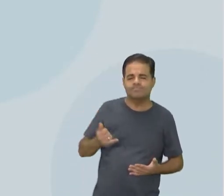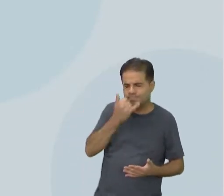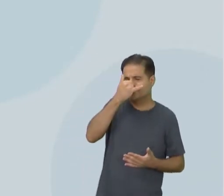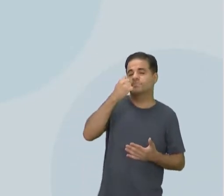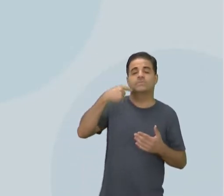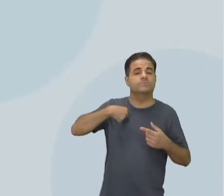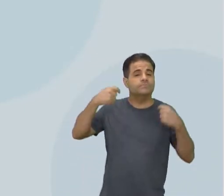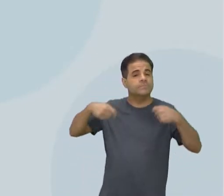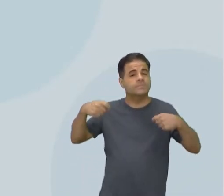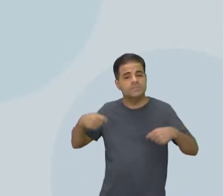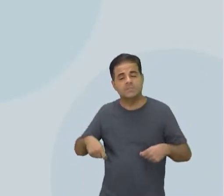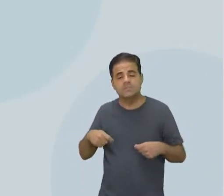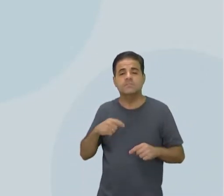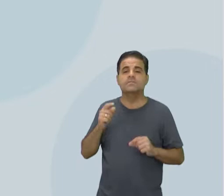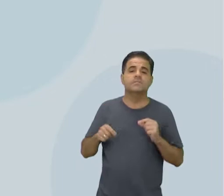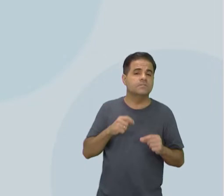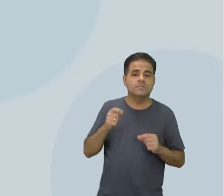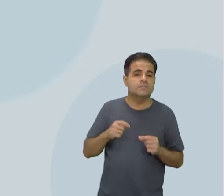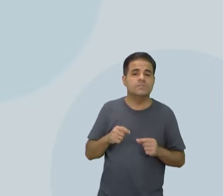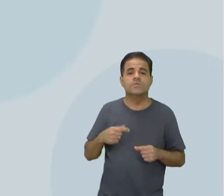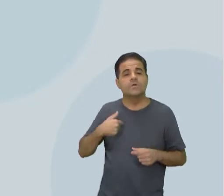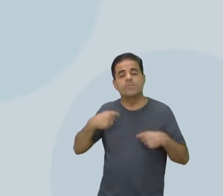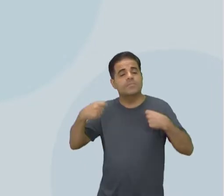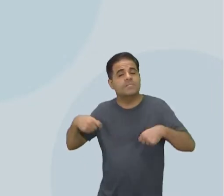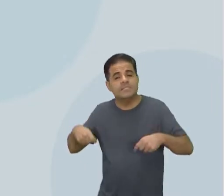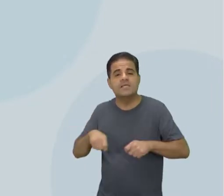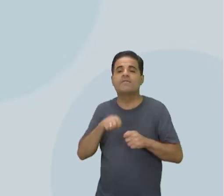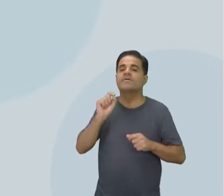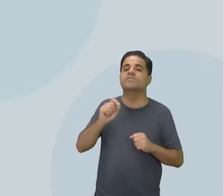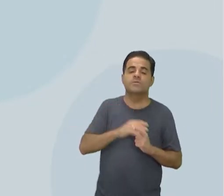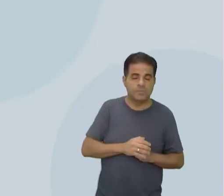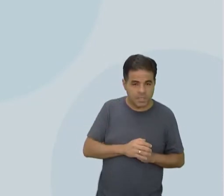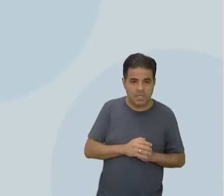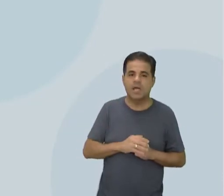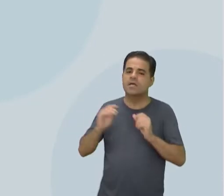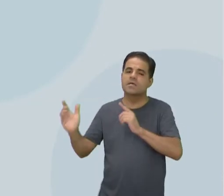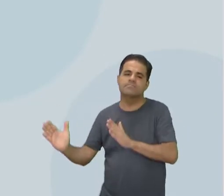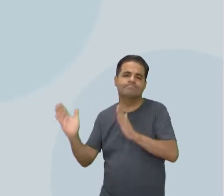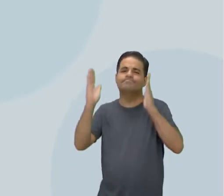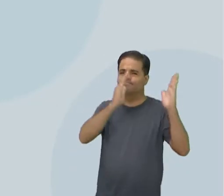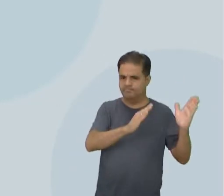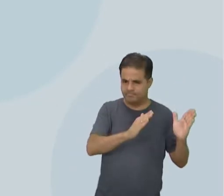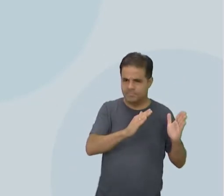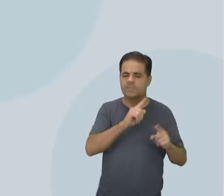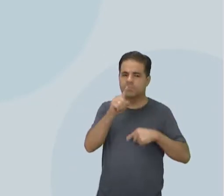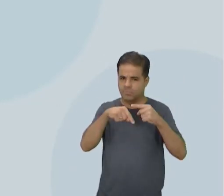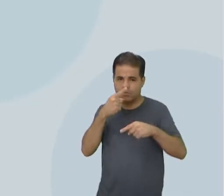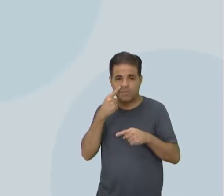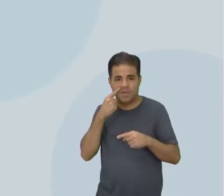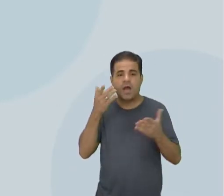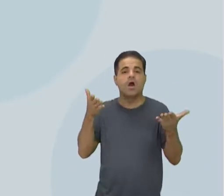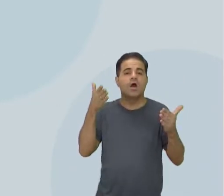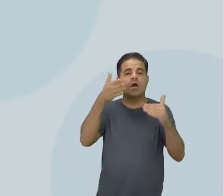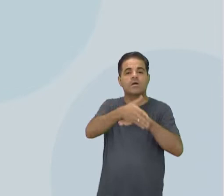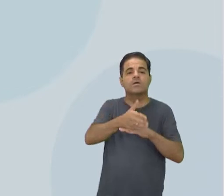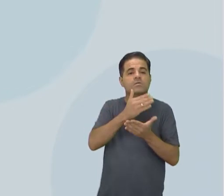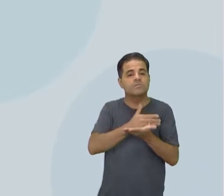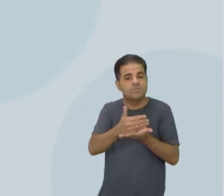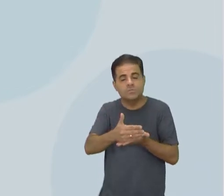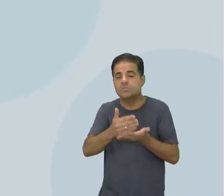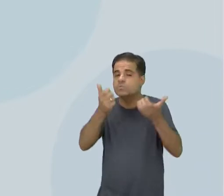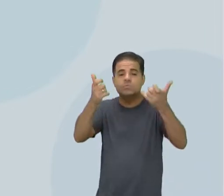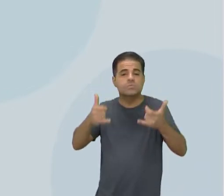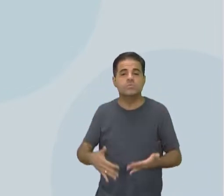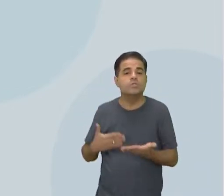pouquinho sobre para não fracassar, o que nós devemos. A gente vai pular essa parte aqui. E a gente vai agora começar a falar